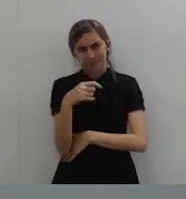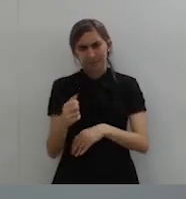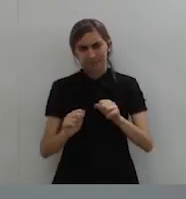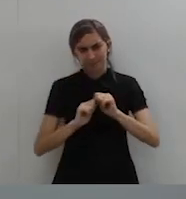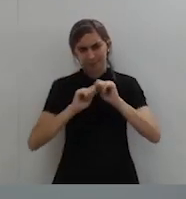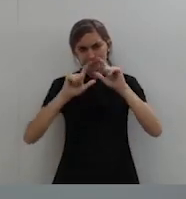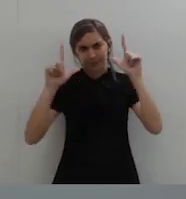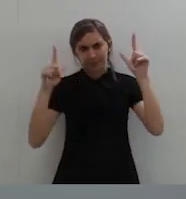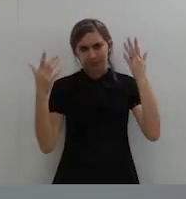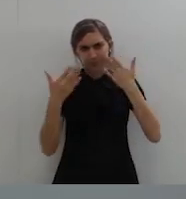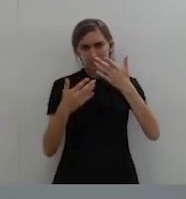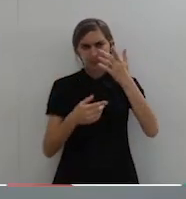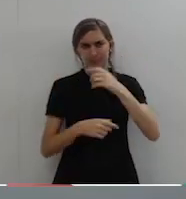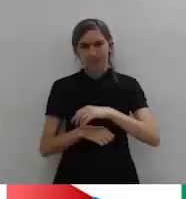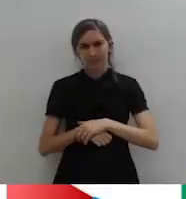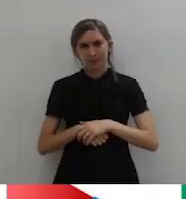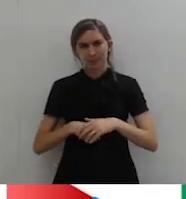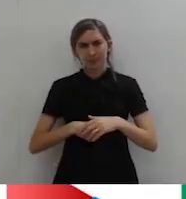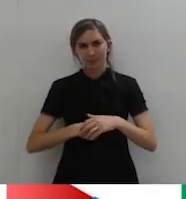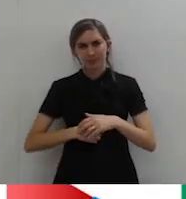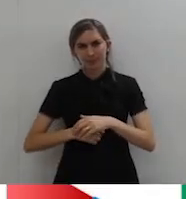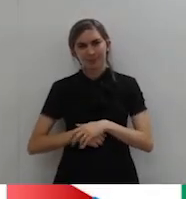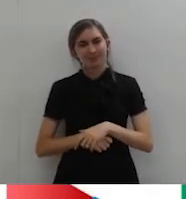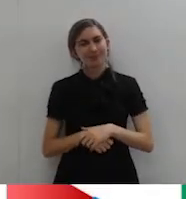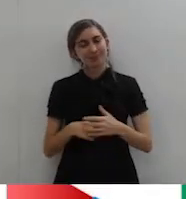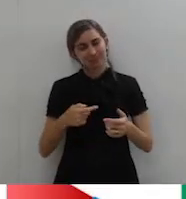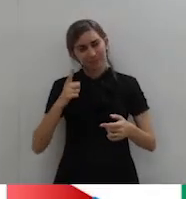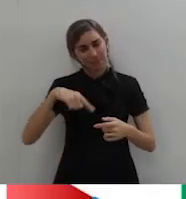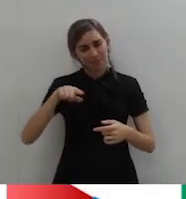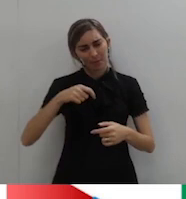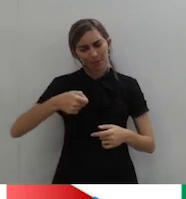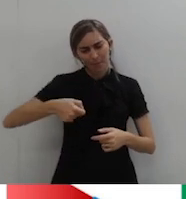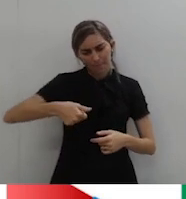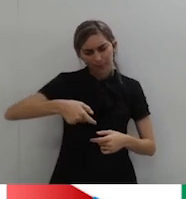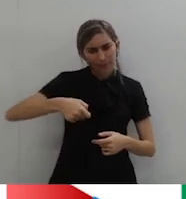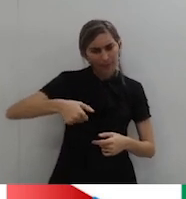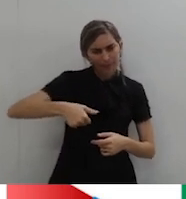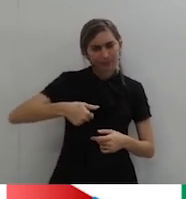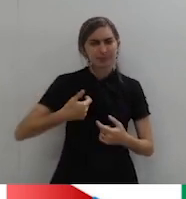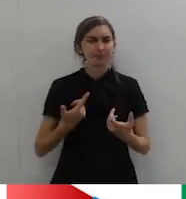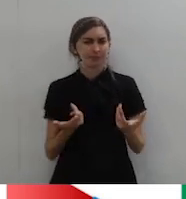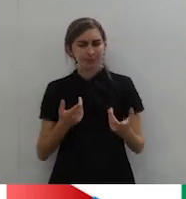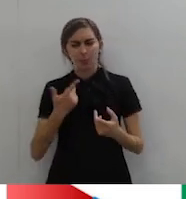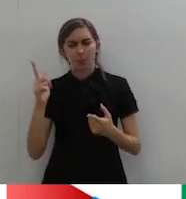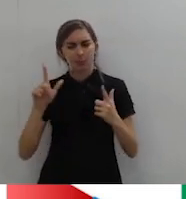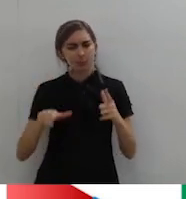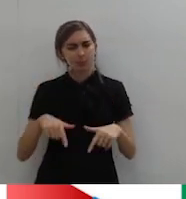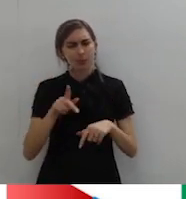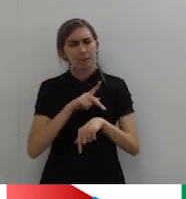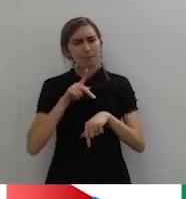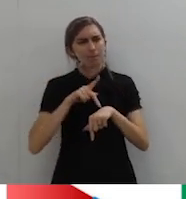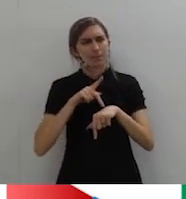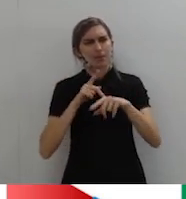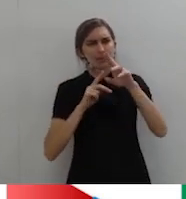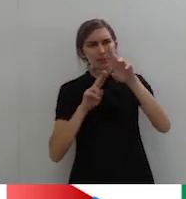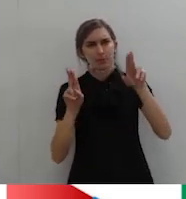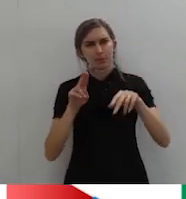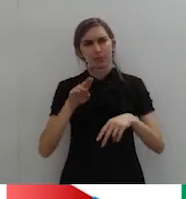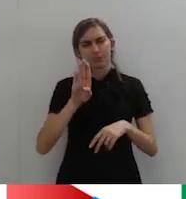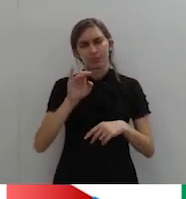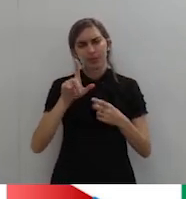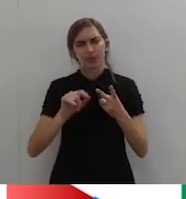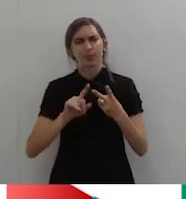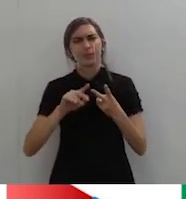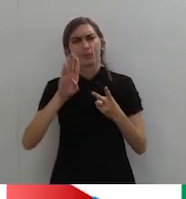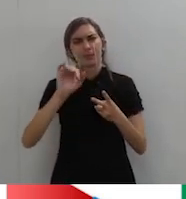Vai aparecer na tela agora para vocês, ó. É a nossa bola de gude, que em outros lugares do país é chamada de